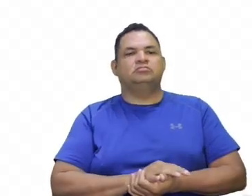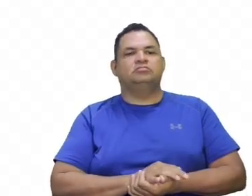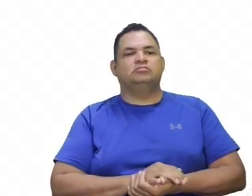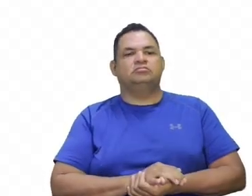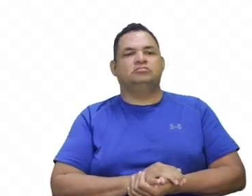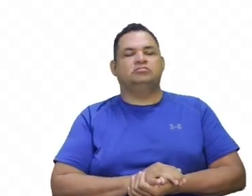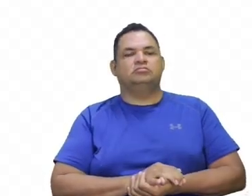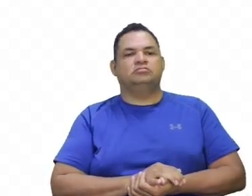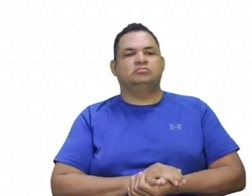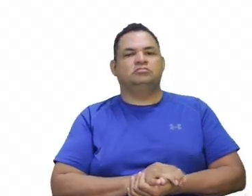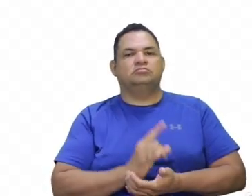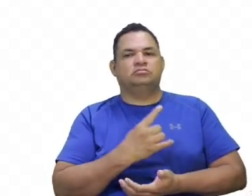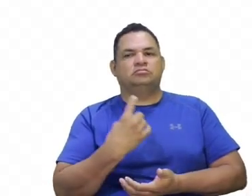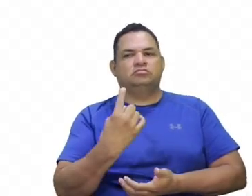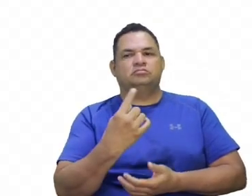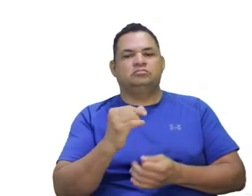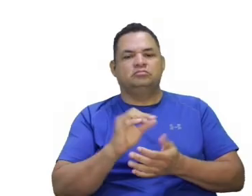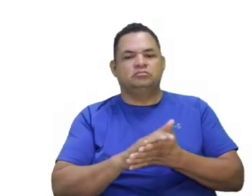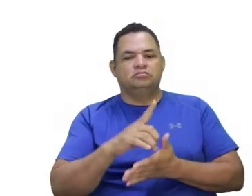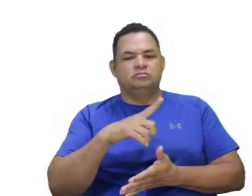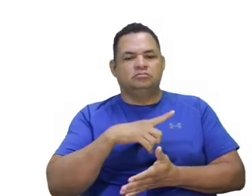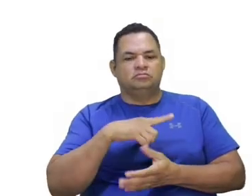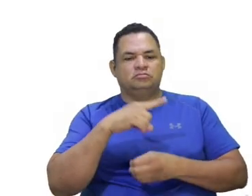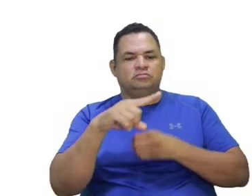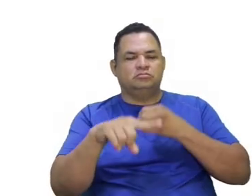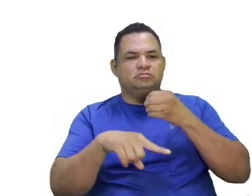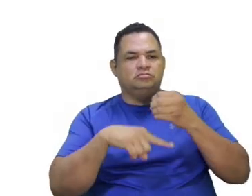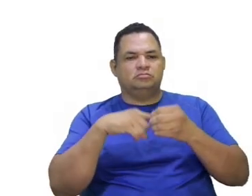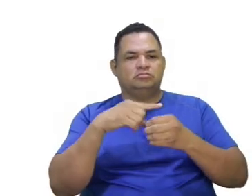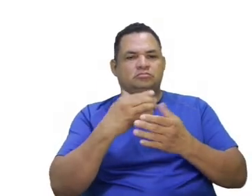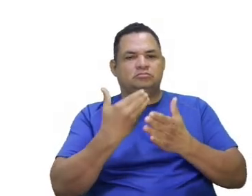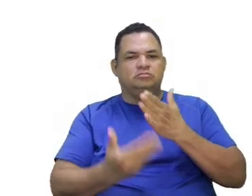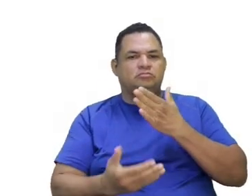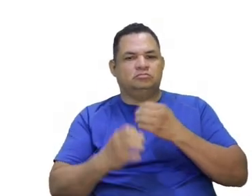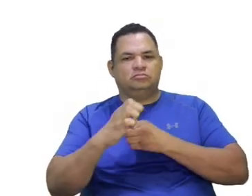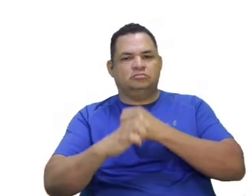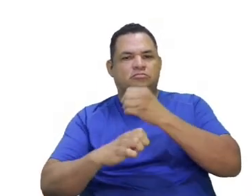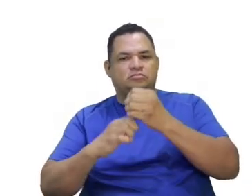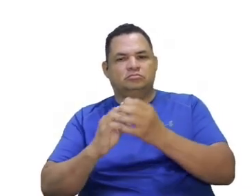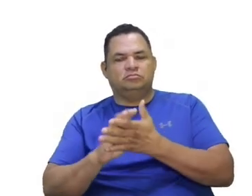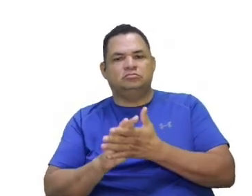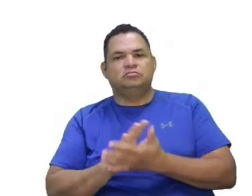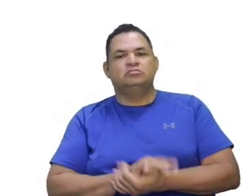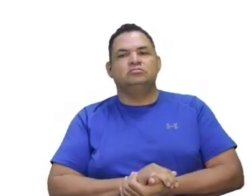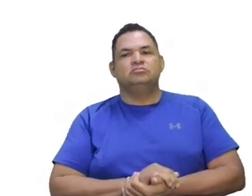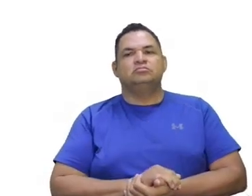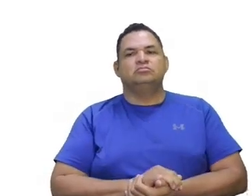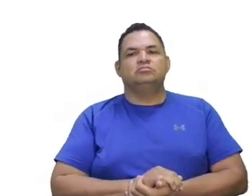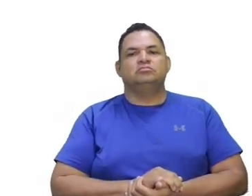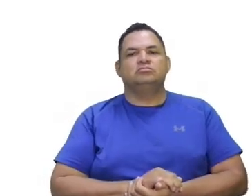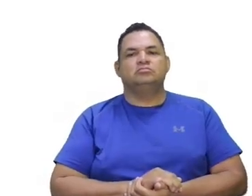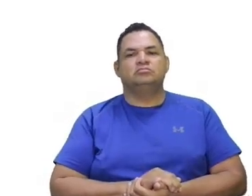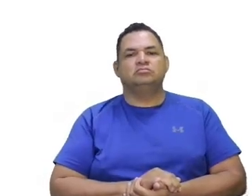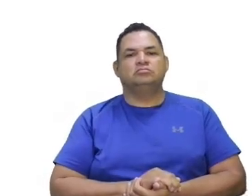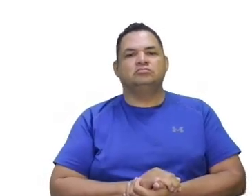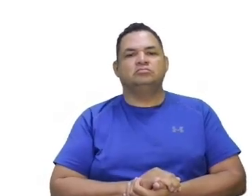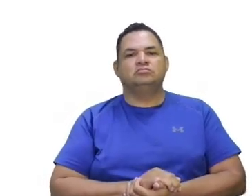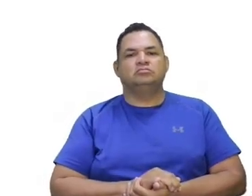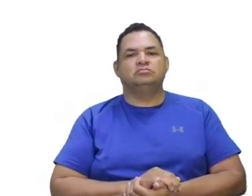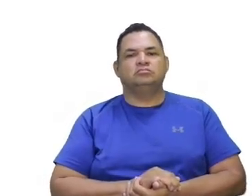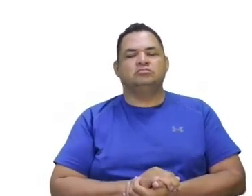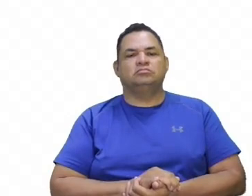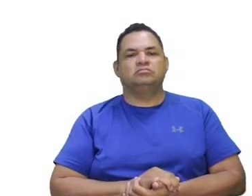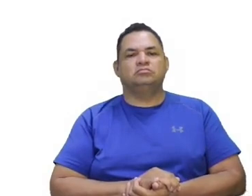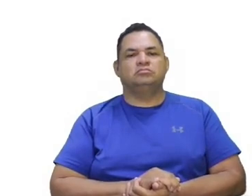as duas situações. Na primeira, nós temos os átomos que vão perder elétrons. Só um pouquinho para a professora beber